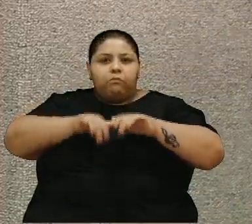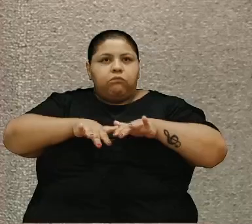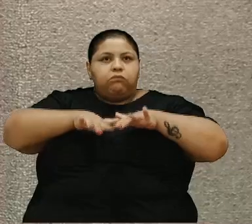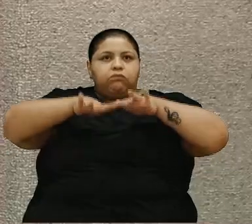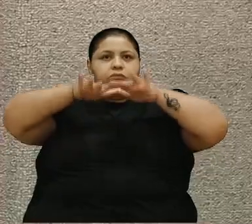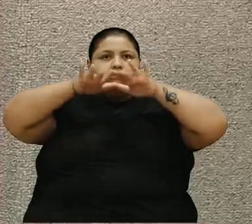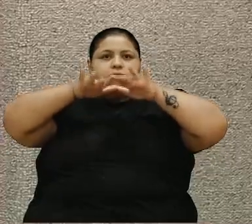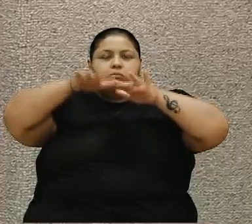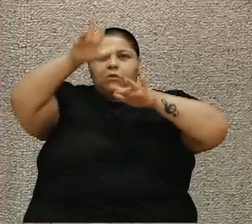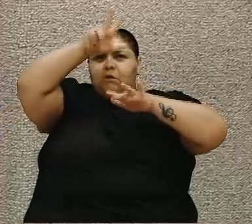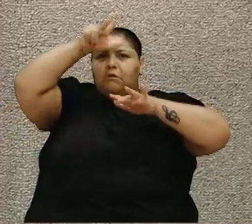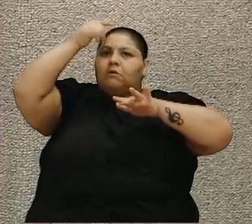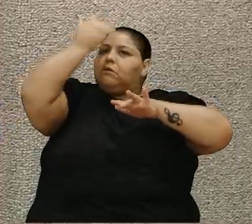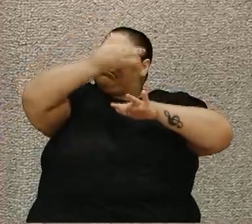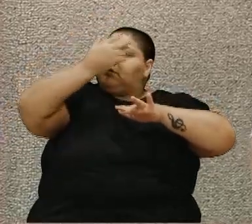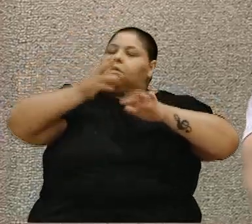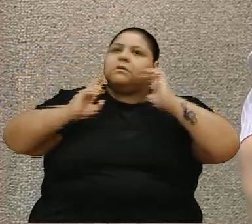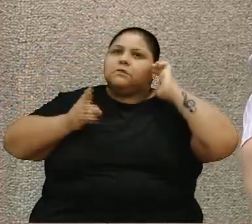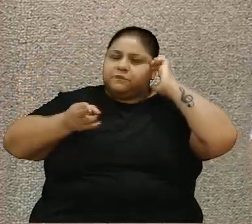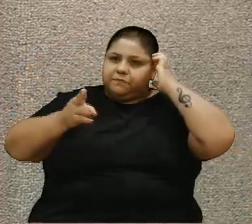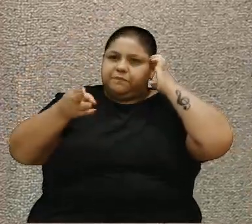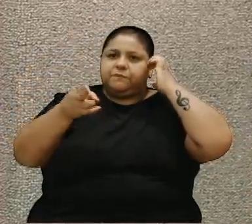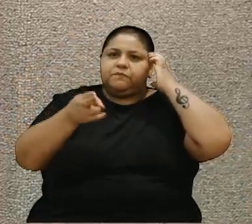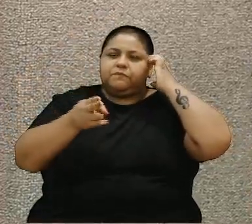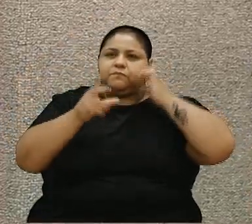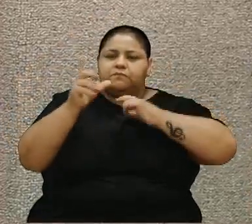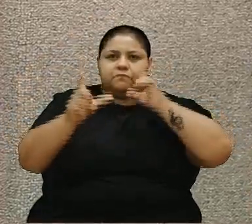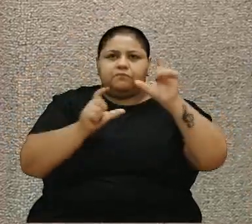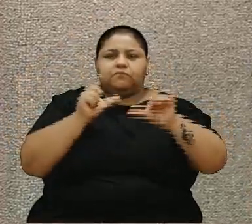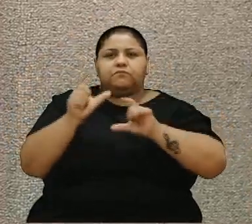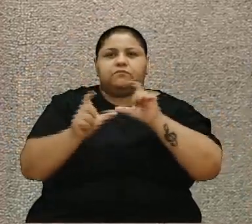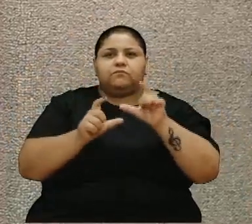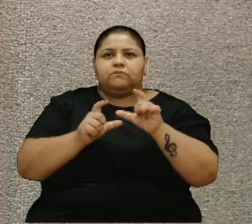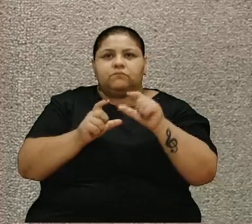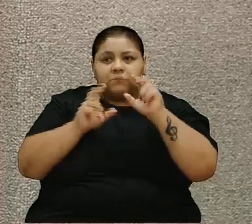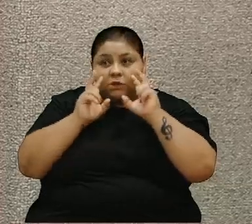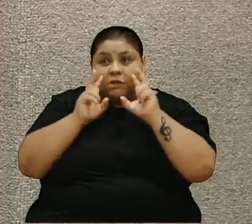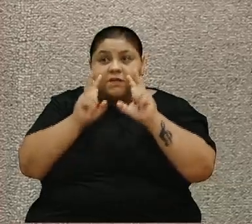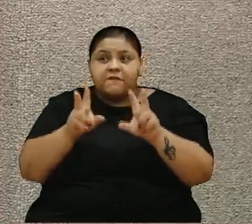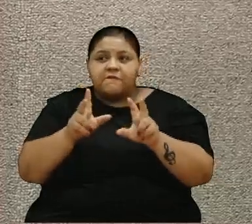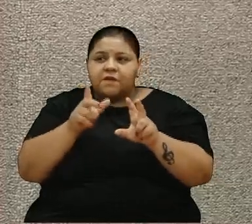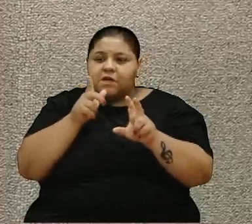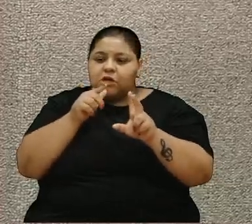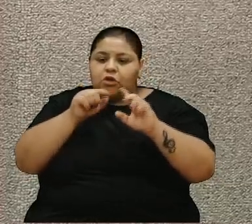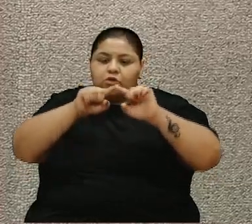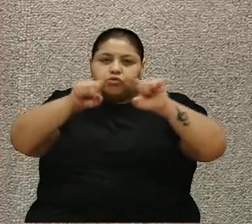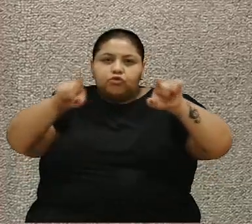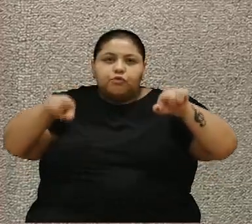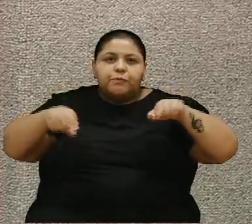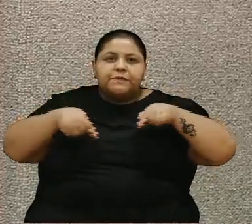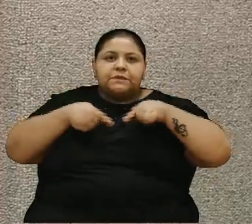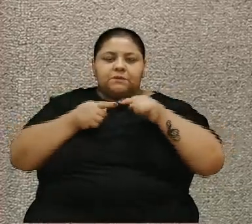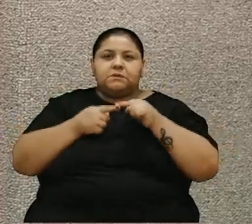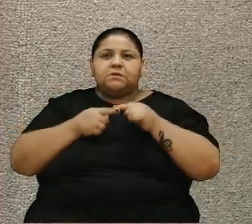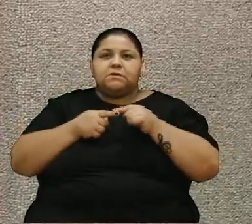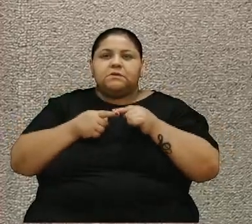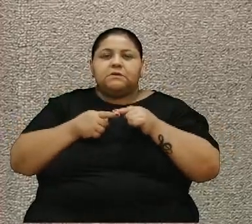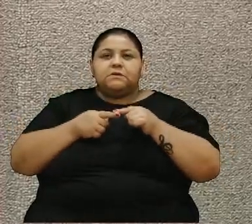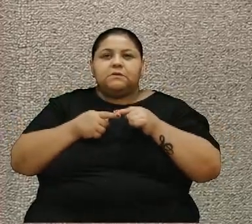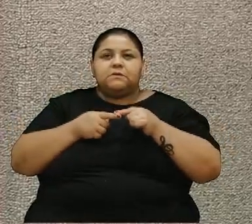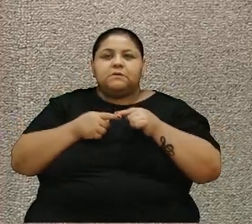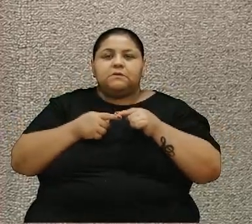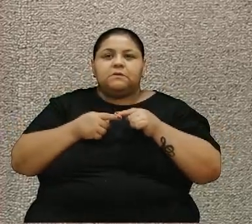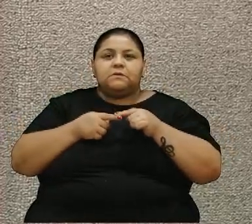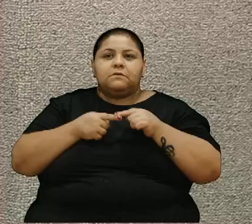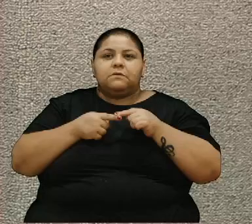E o prefeito Adiló também sempre foi uma pessoa que enxergava nos piscinões, e confesso a vocês que aprendi